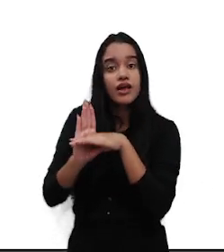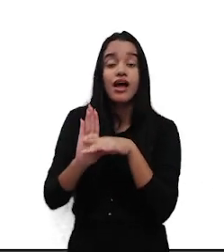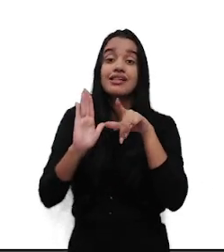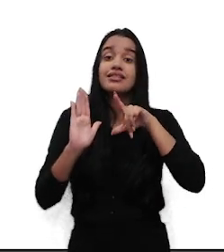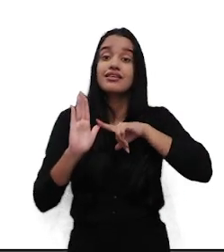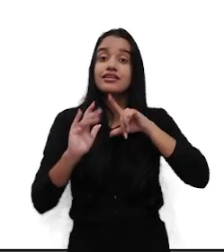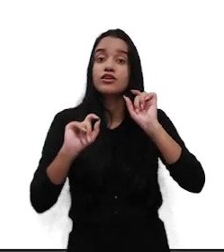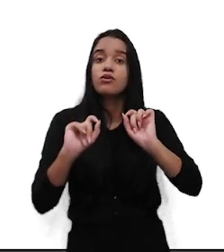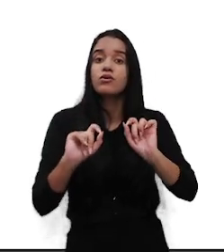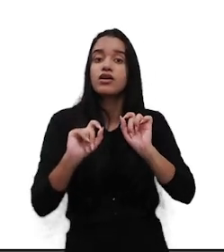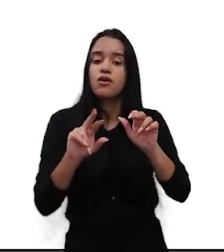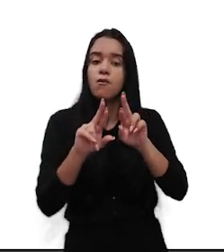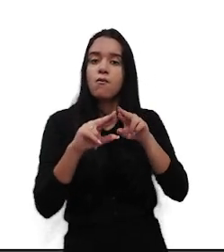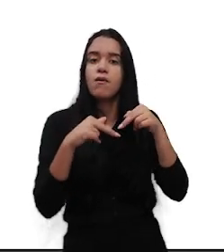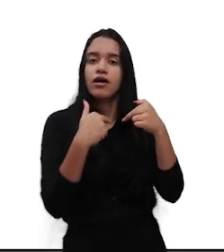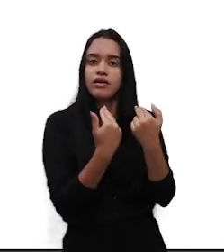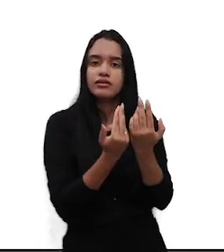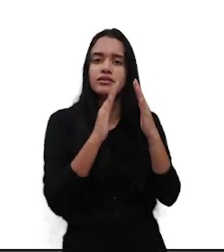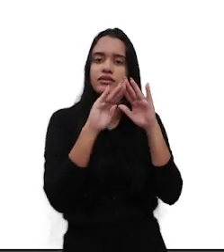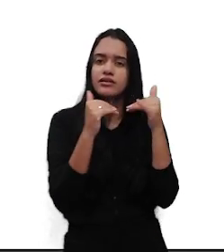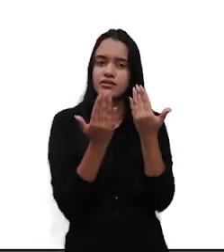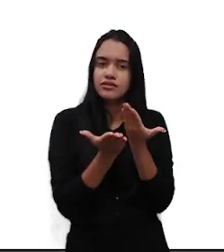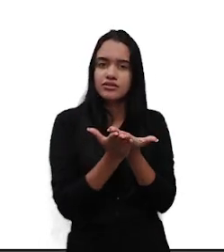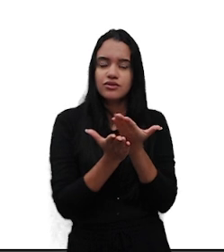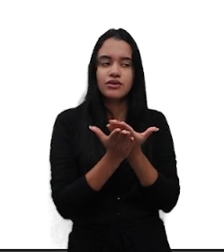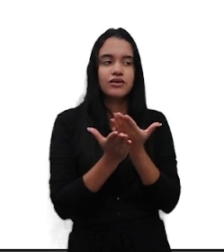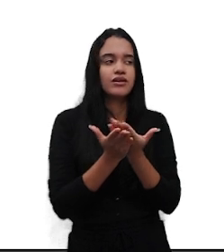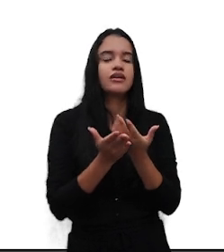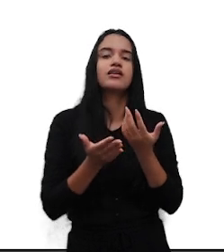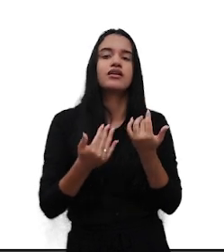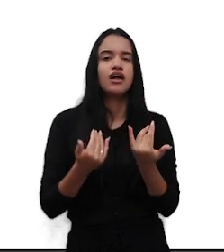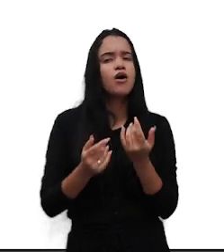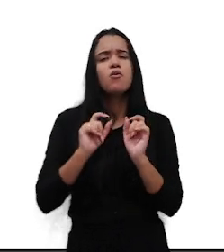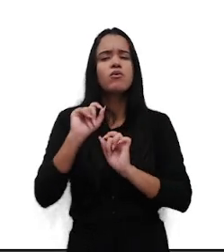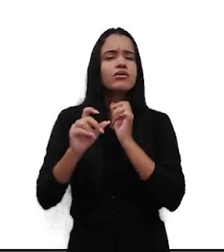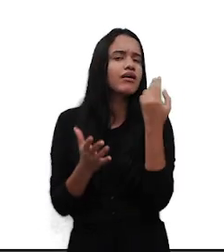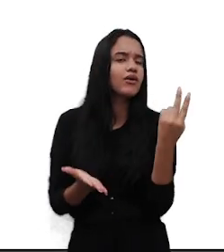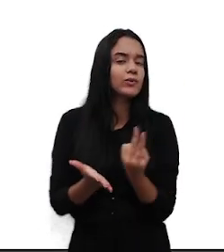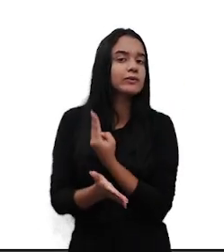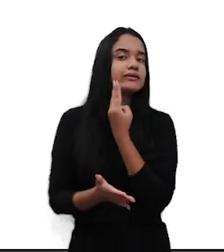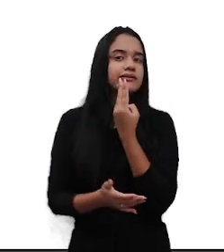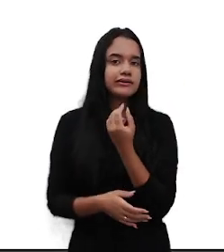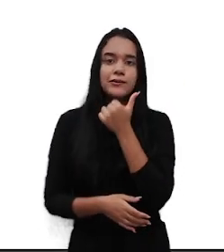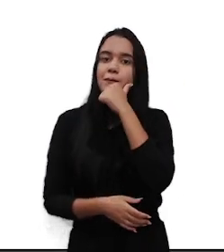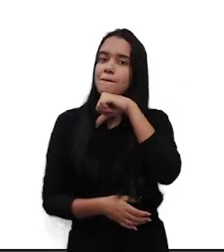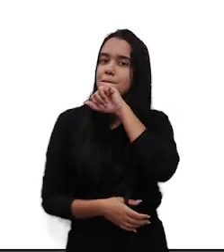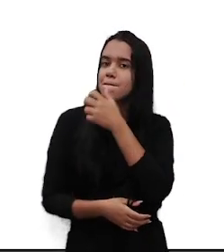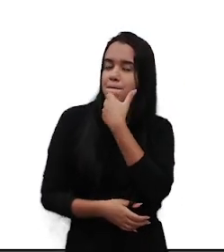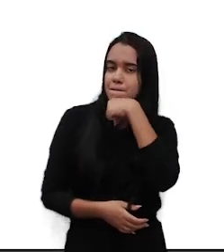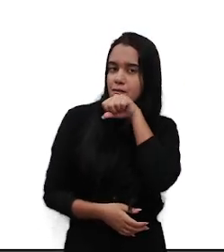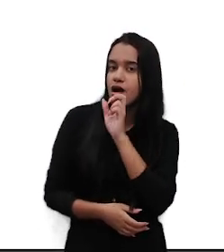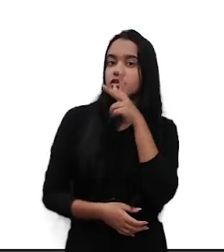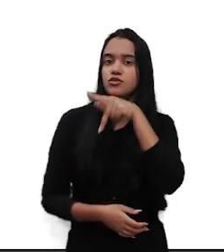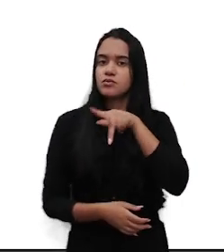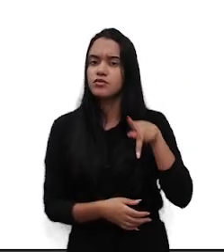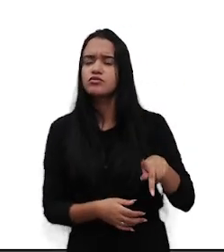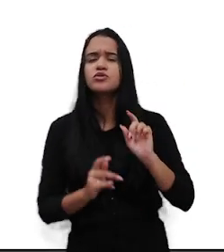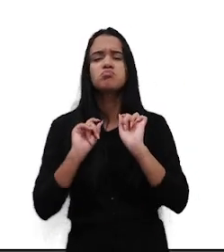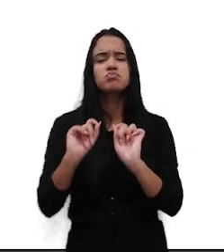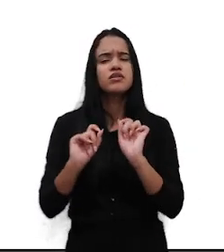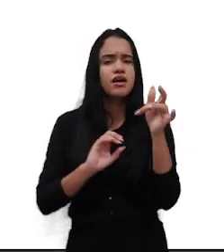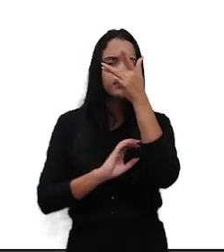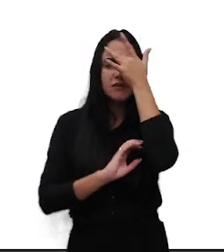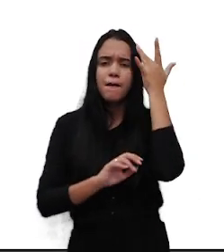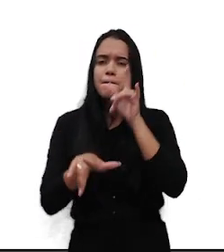da escola, o que houve numa reunião de pais e mestre, né? Vai colocar quem são as pessoas, qual